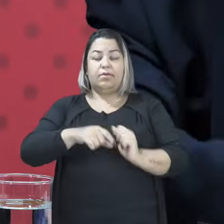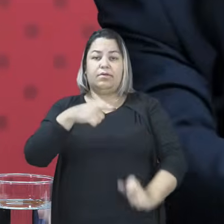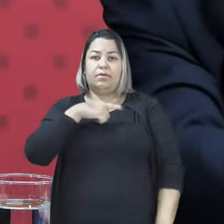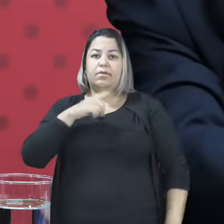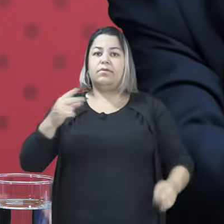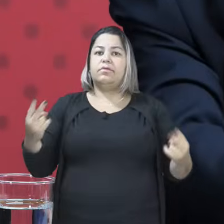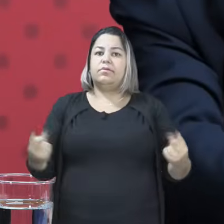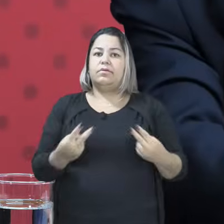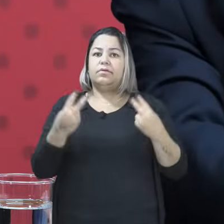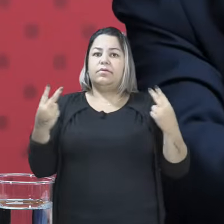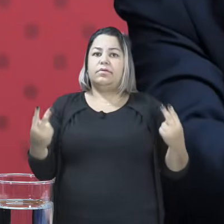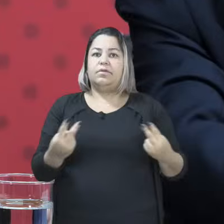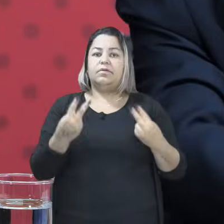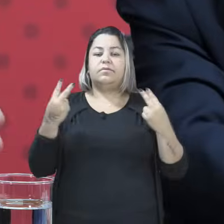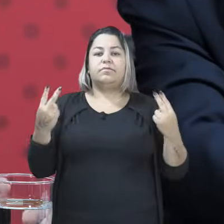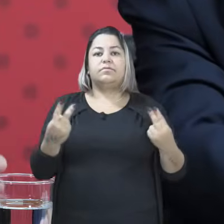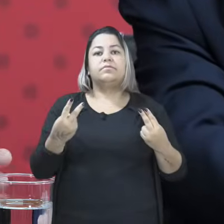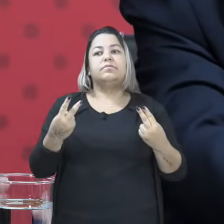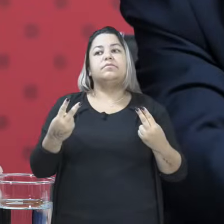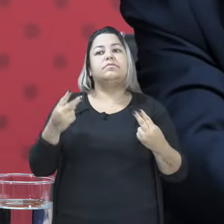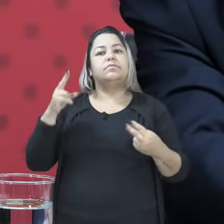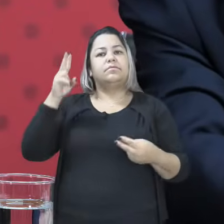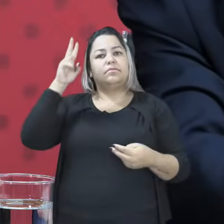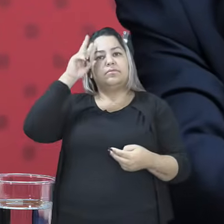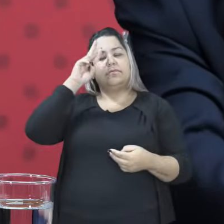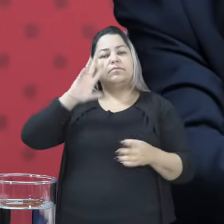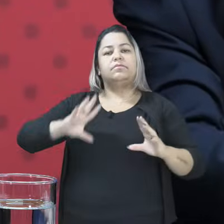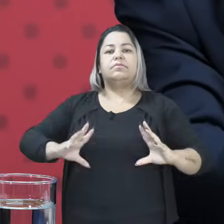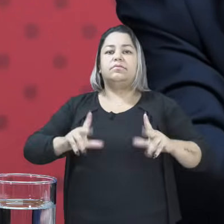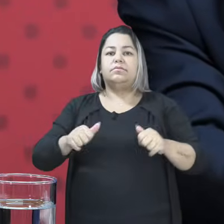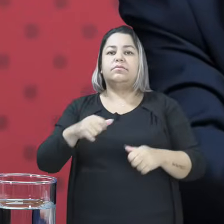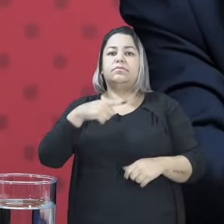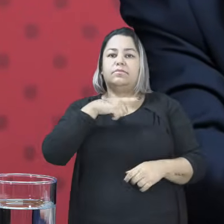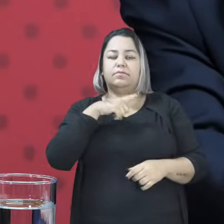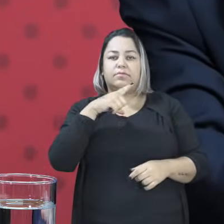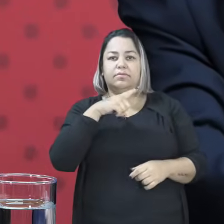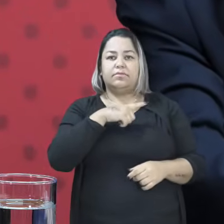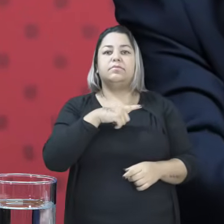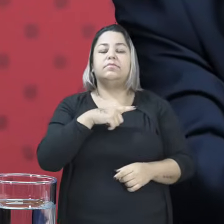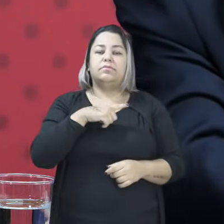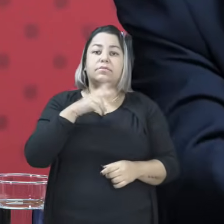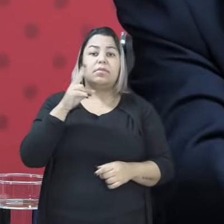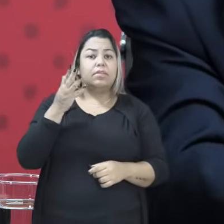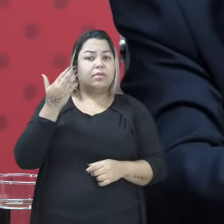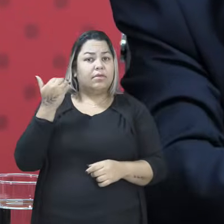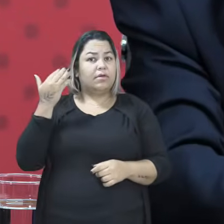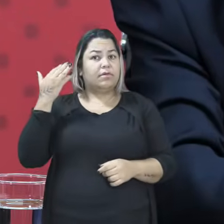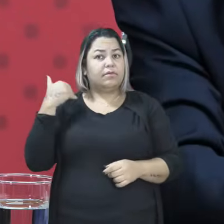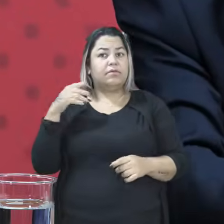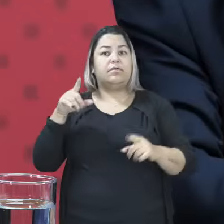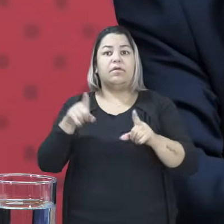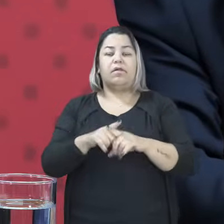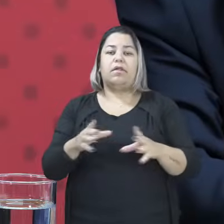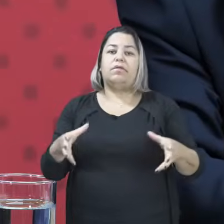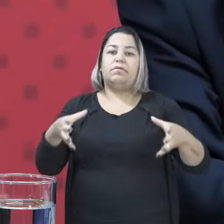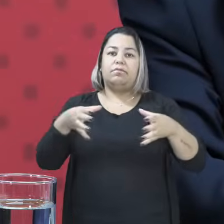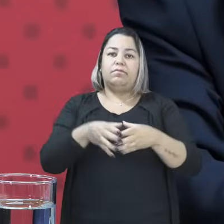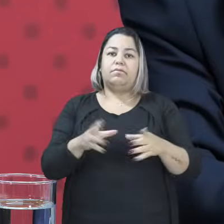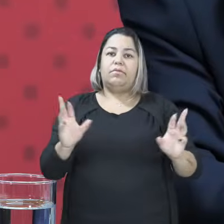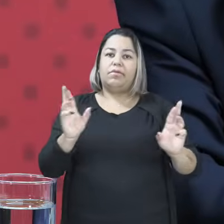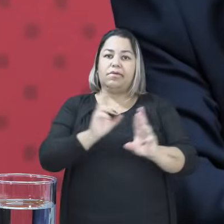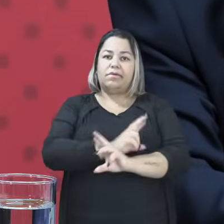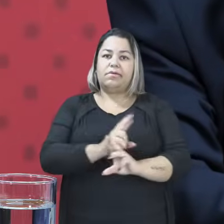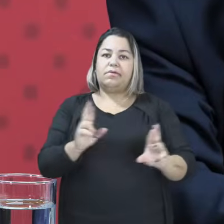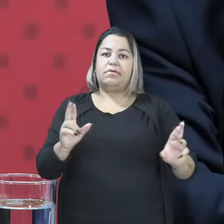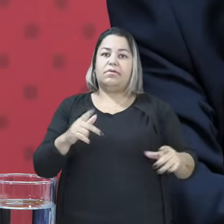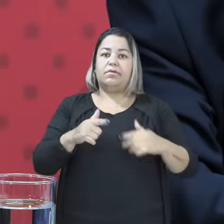valorizar o nosso legado, tudo aquilo que nós temos como legado na relação com a classe trabalhadora, mas nós temos